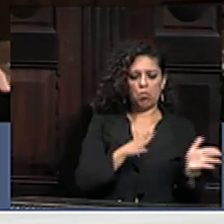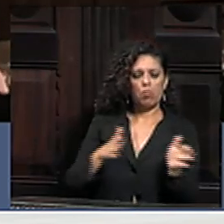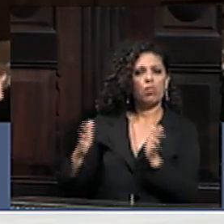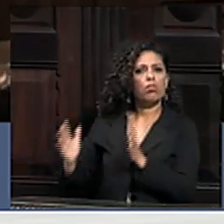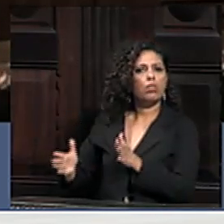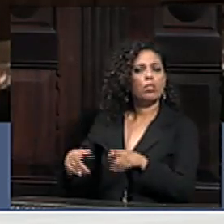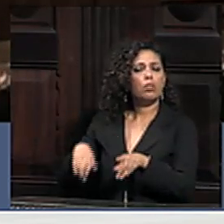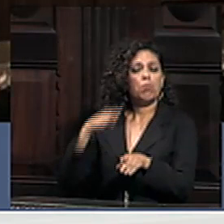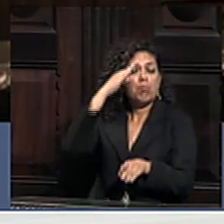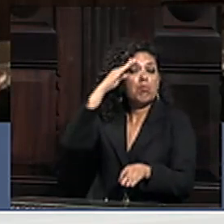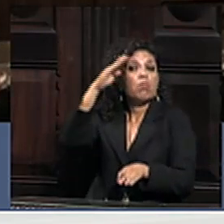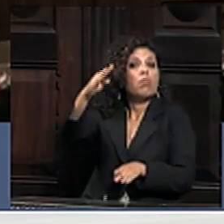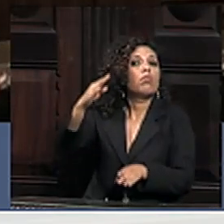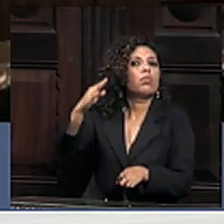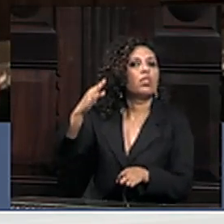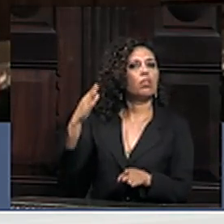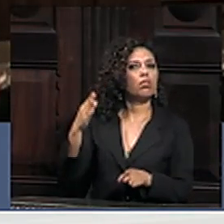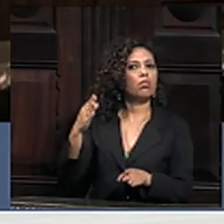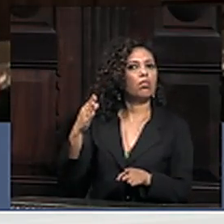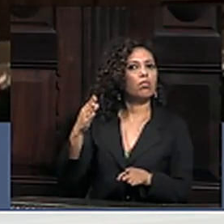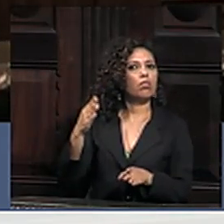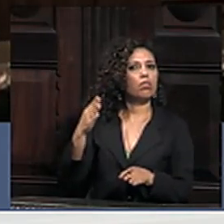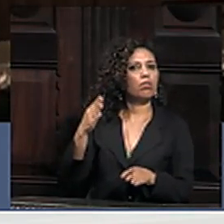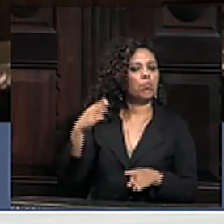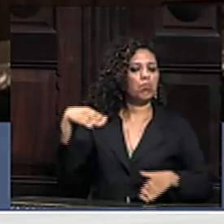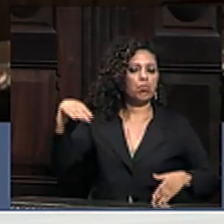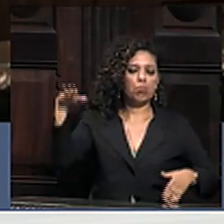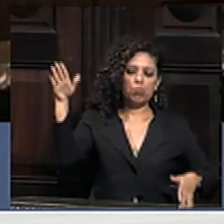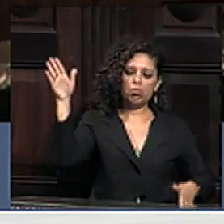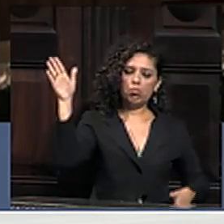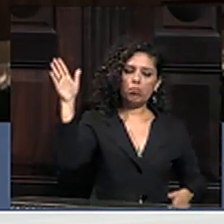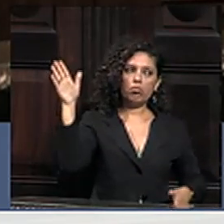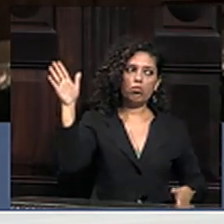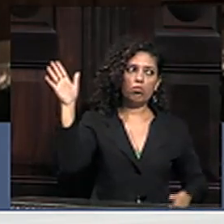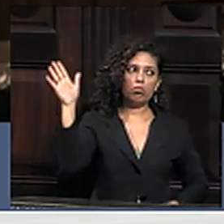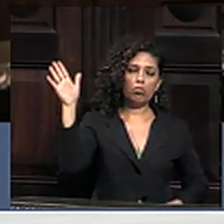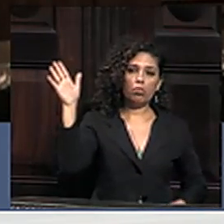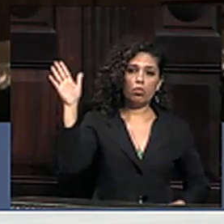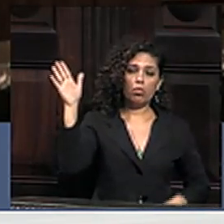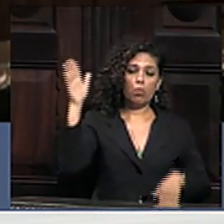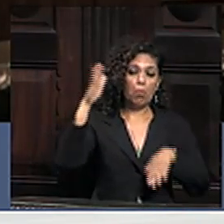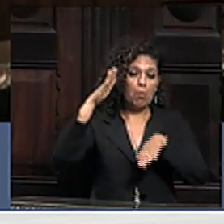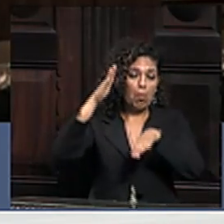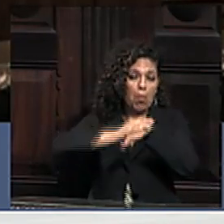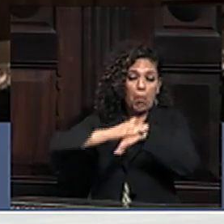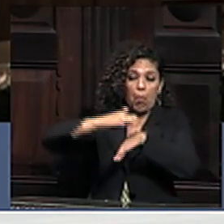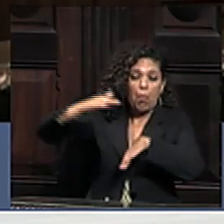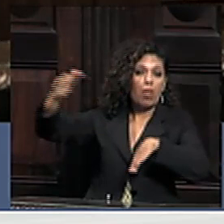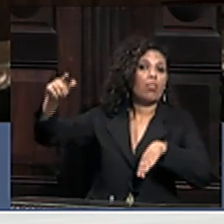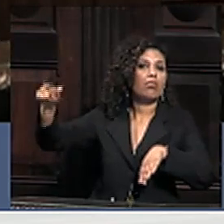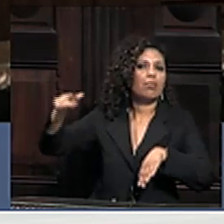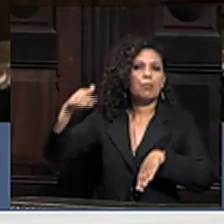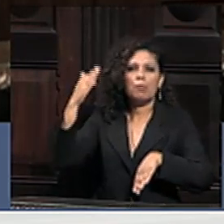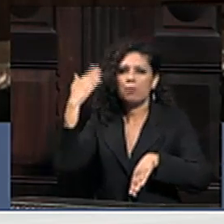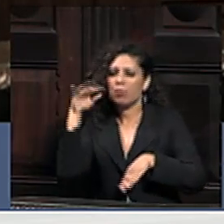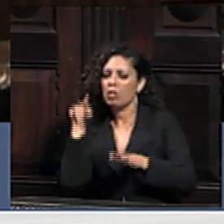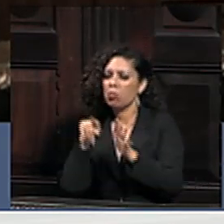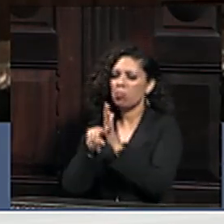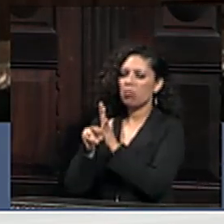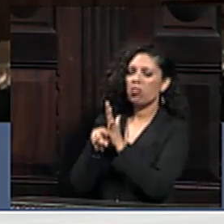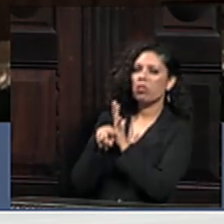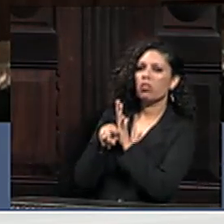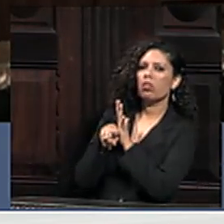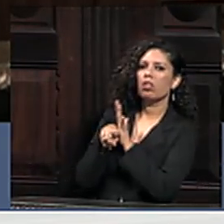e principalmente do crime que ele mais entende e persegue aqueles